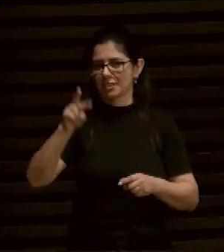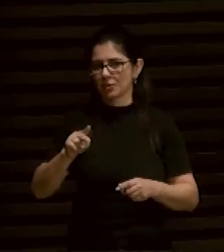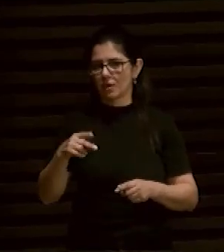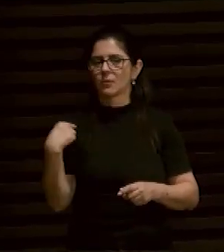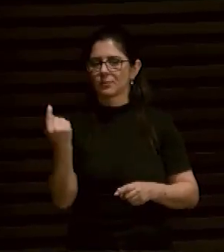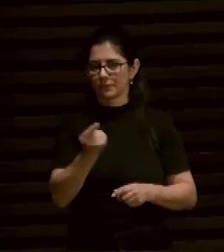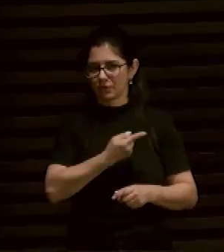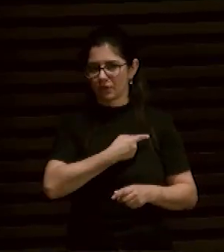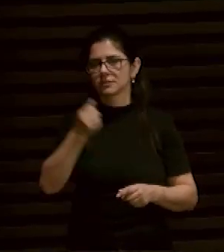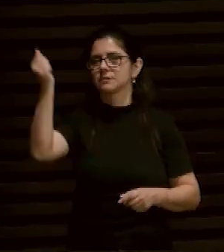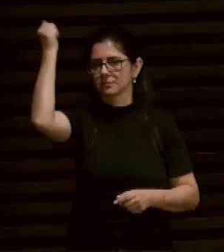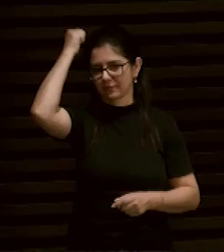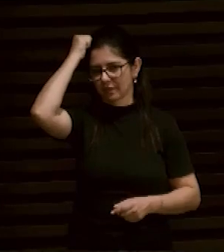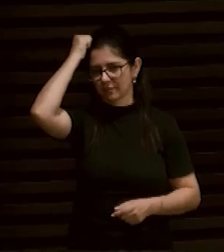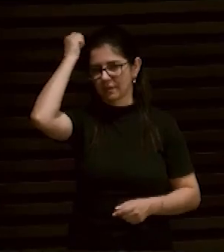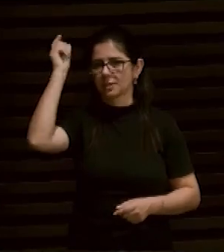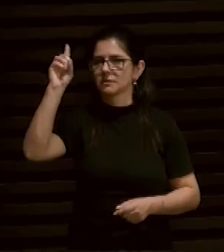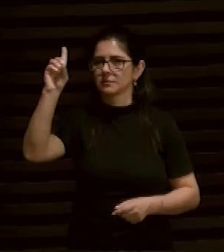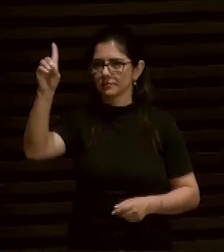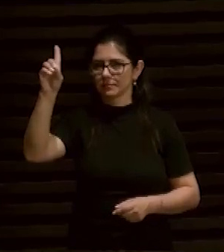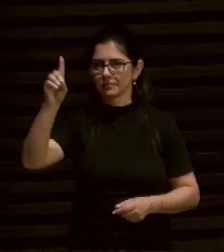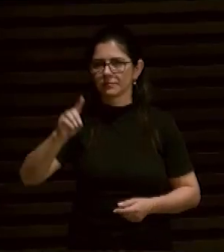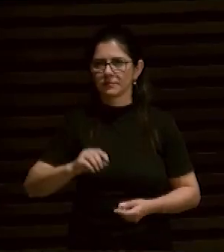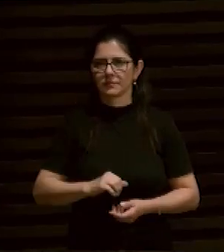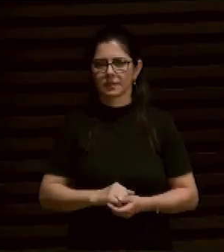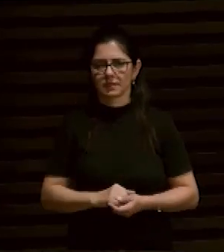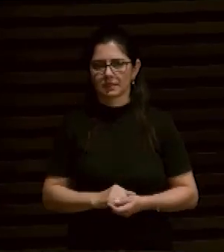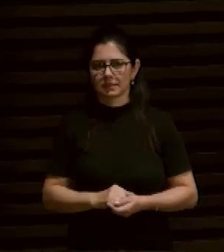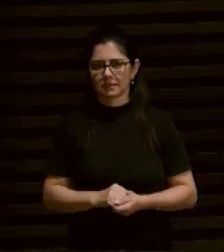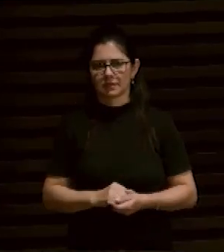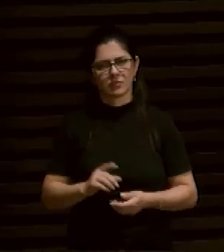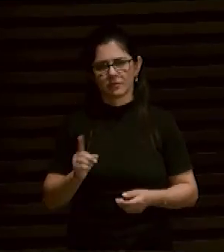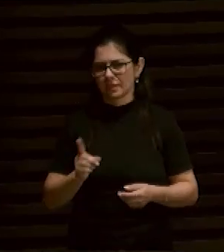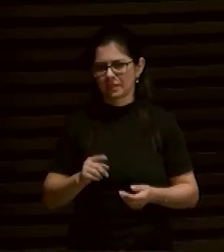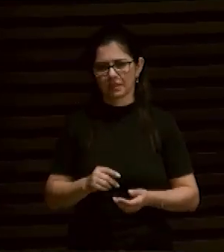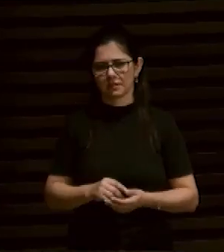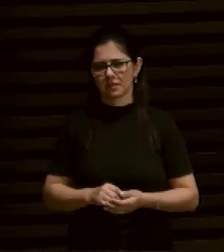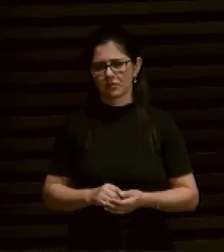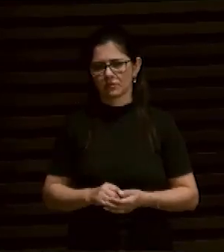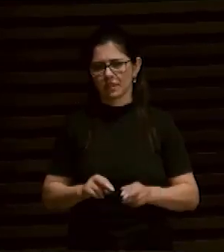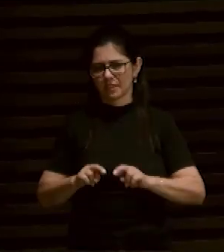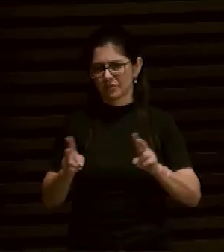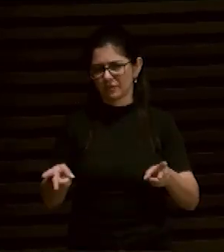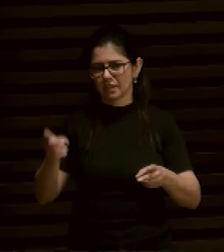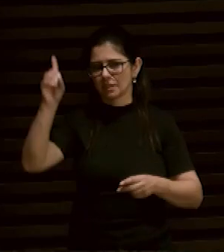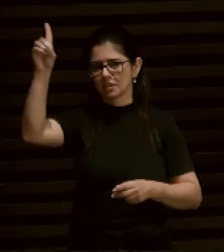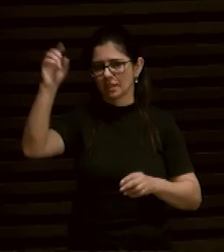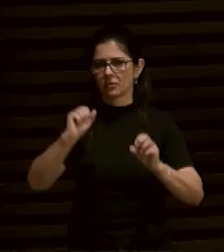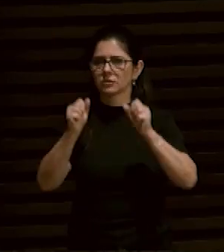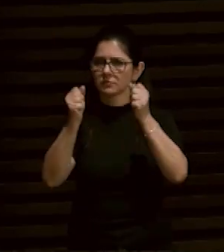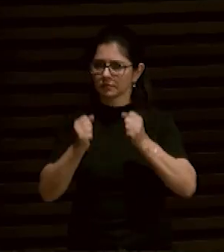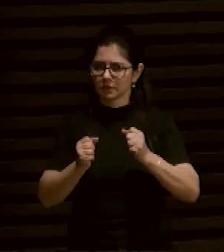não é o nosso arrependimento como se a gente, nossa, eu não tinha que ter feito isso. Na verdade, não. Deus é onipotente, onisciente, onipresente.